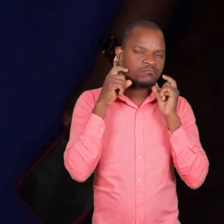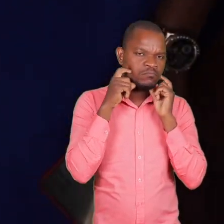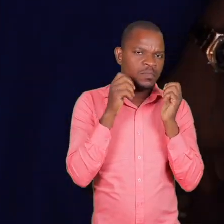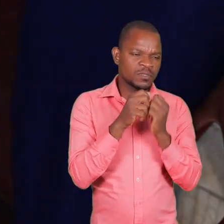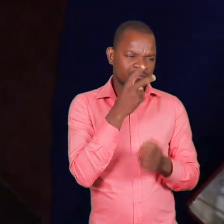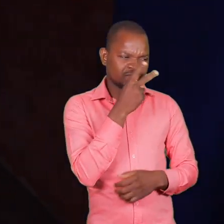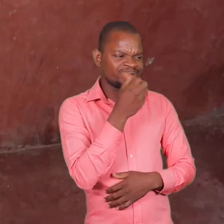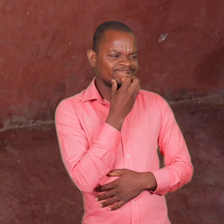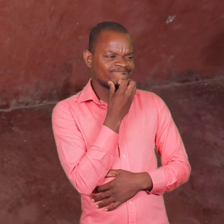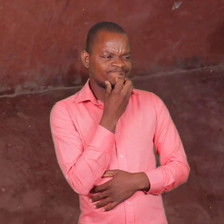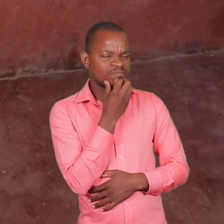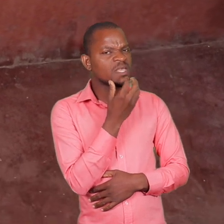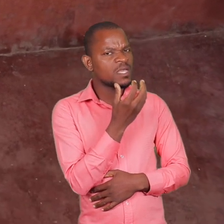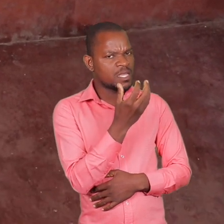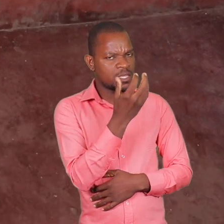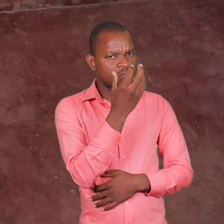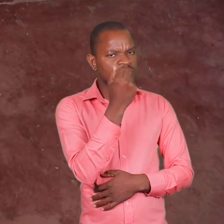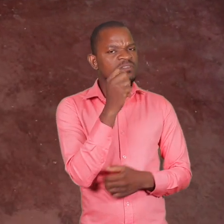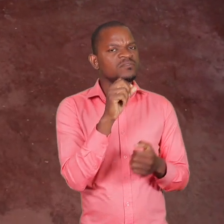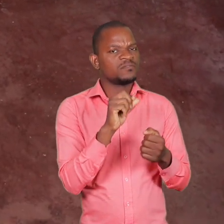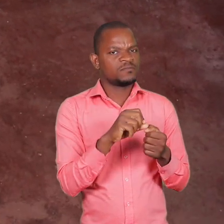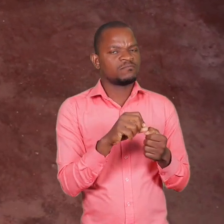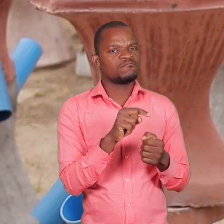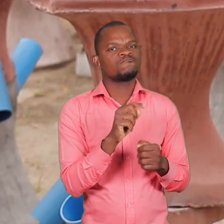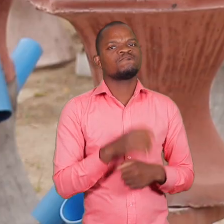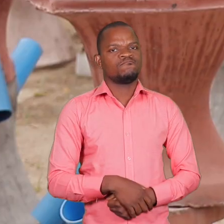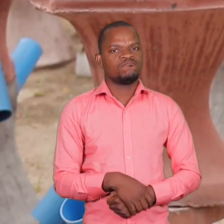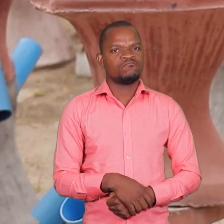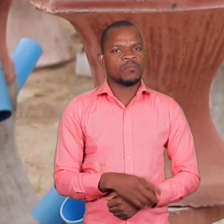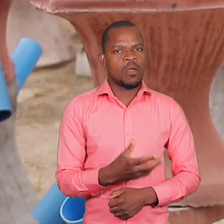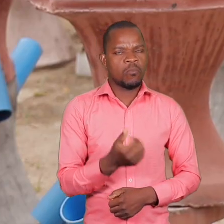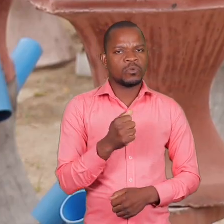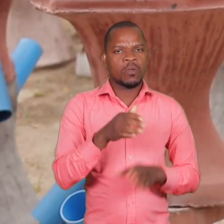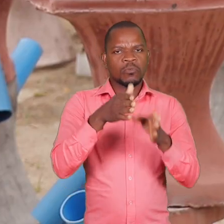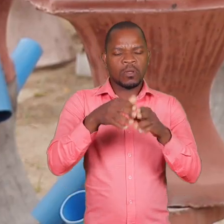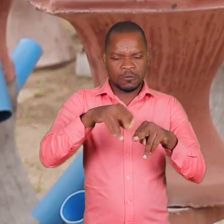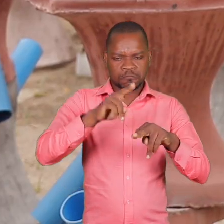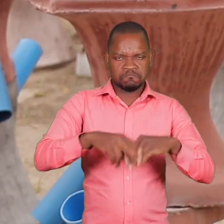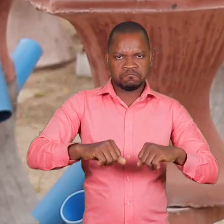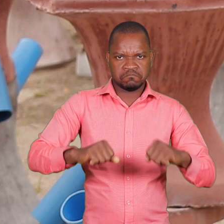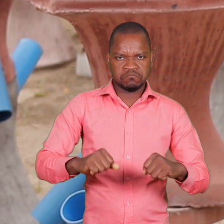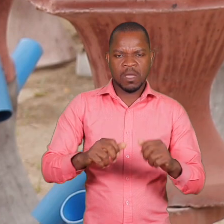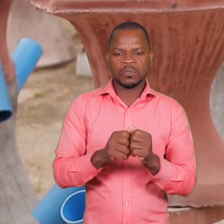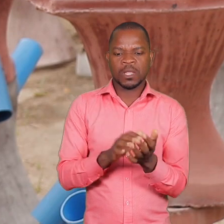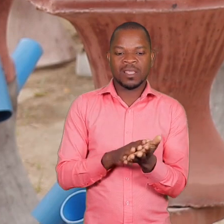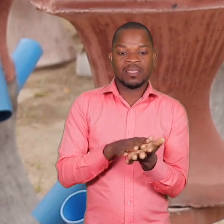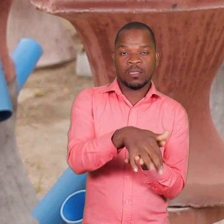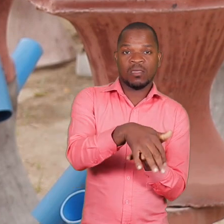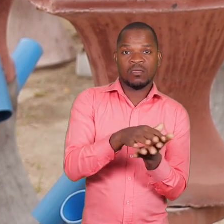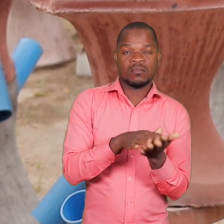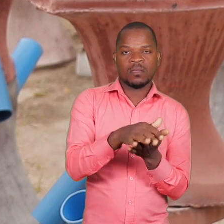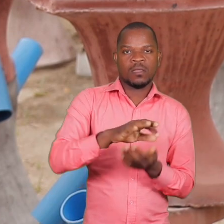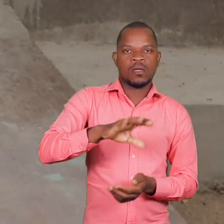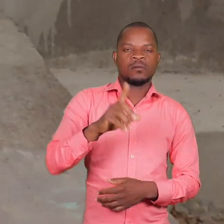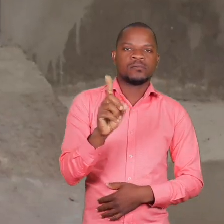que é mesmo possível produzir uma pia em uma latrina em que é possível sentar-se e que não gasta muita água, porque estas zonas